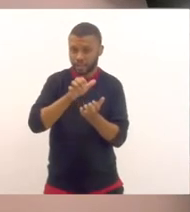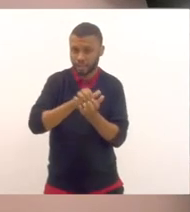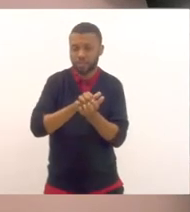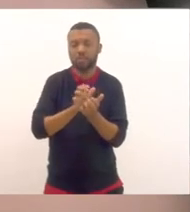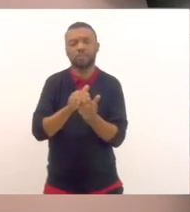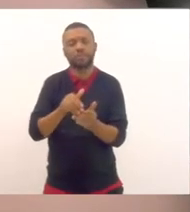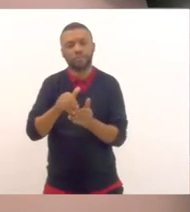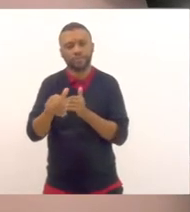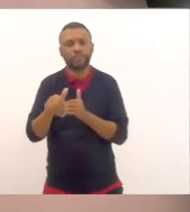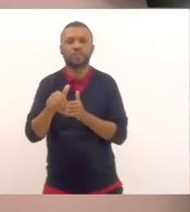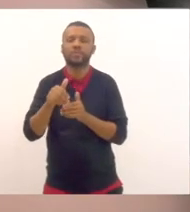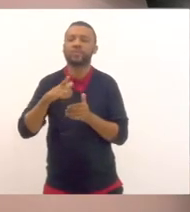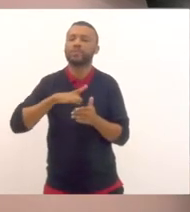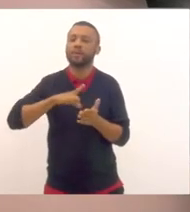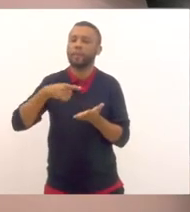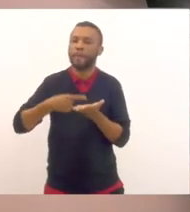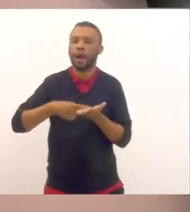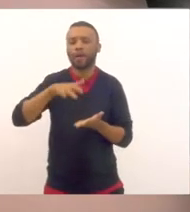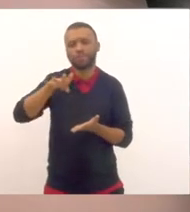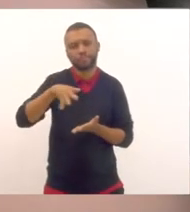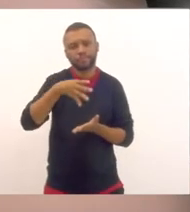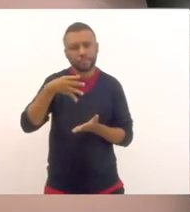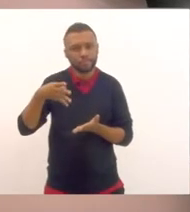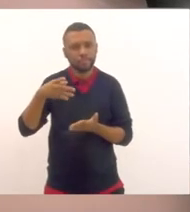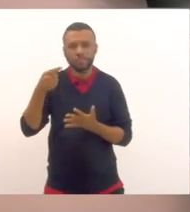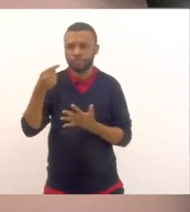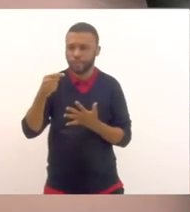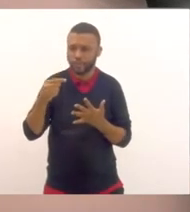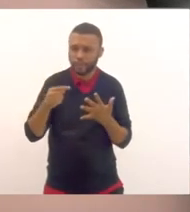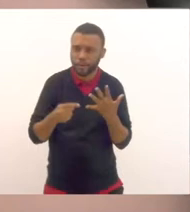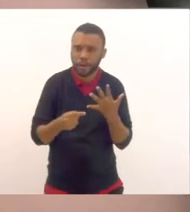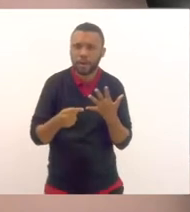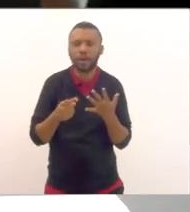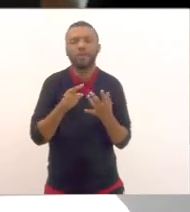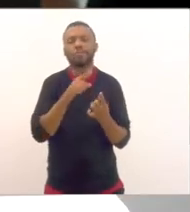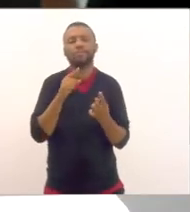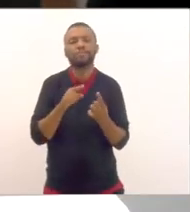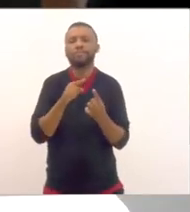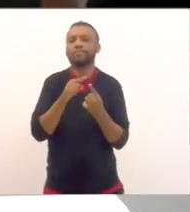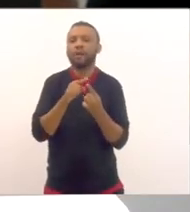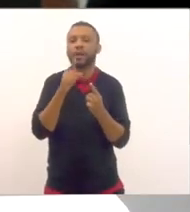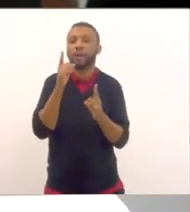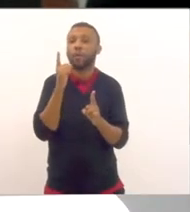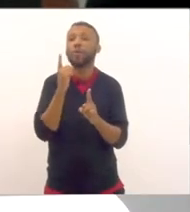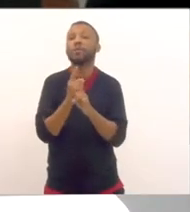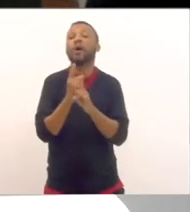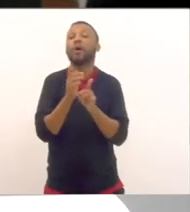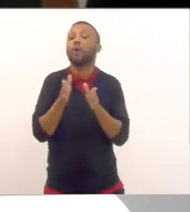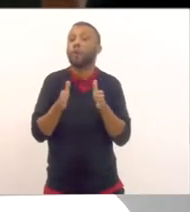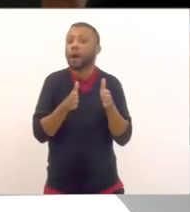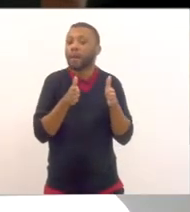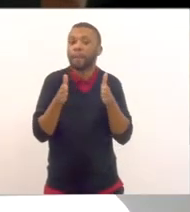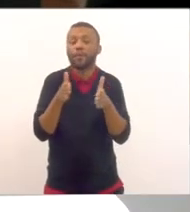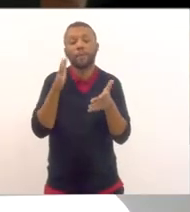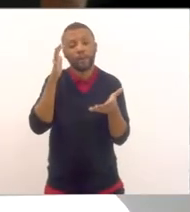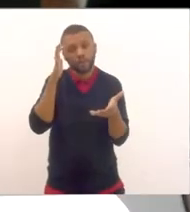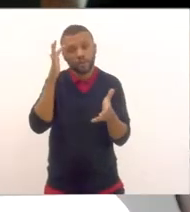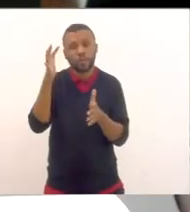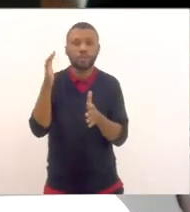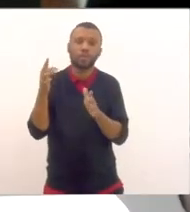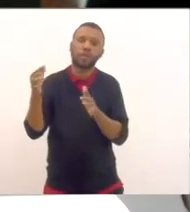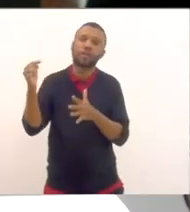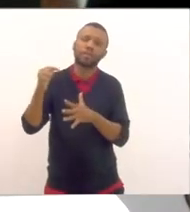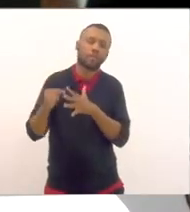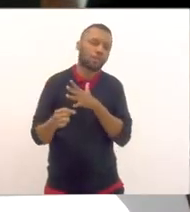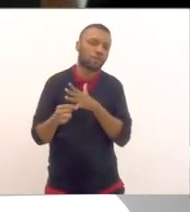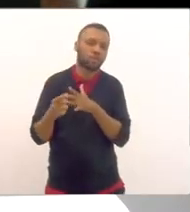vinha sendo tratado com o cronograma e as perspectivas todas destinadas a encontrar o caminho para solucionar esse ponto as